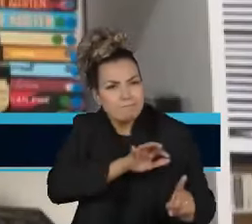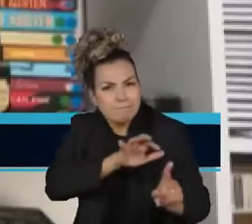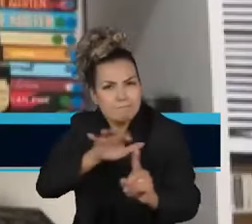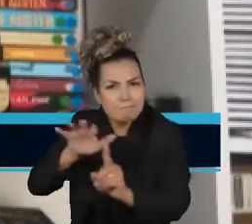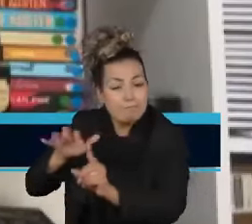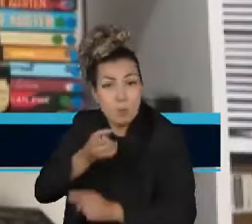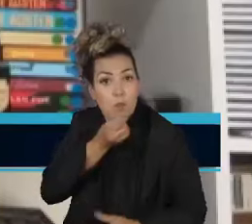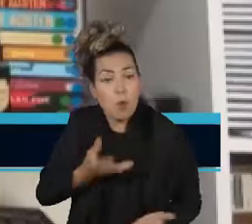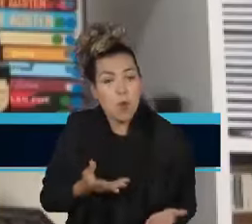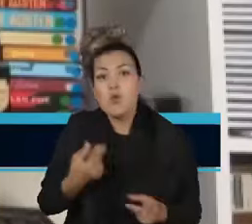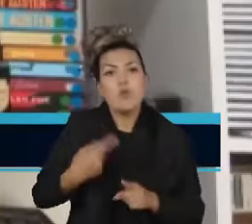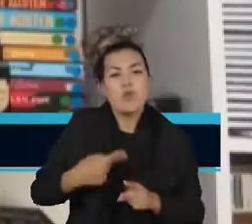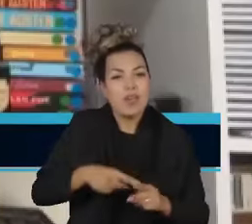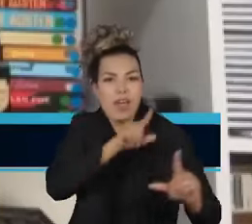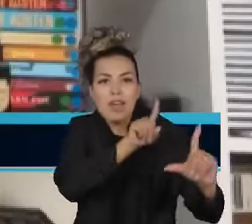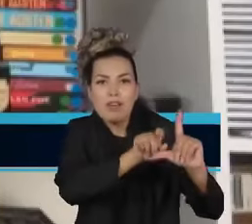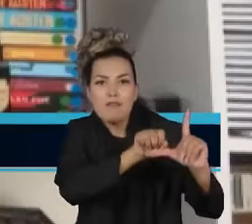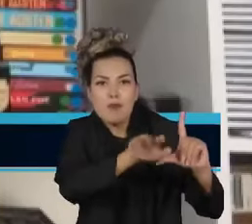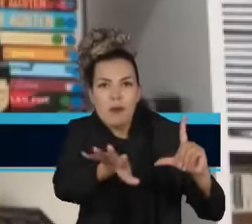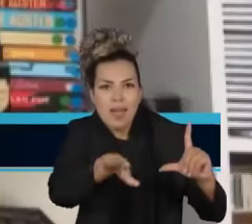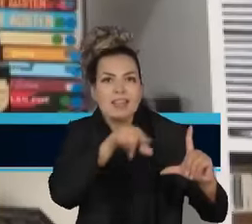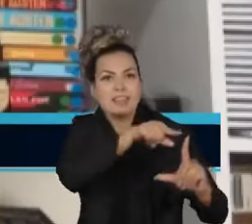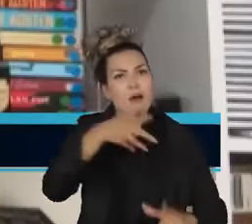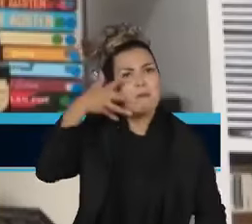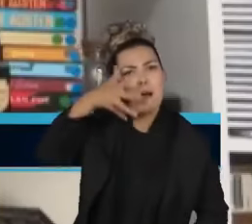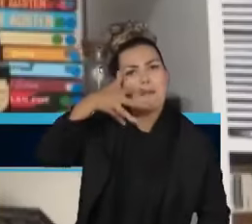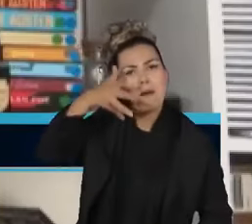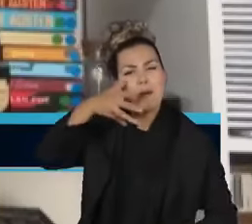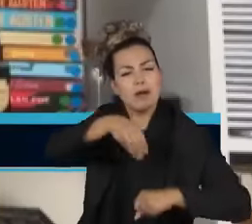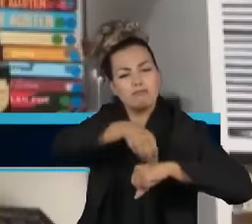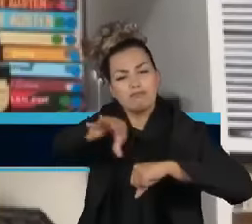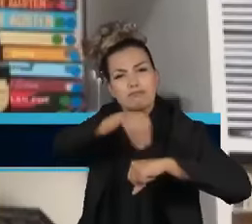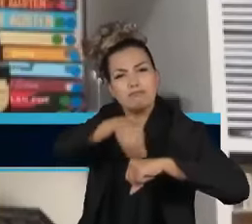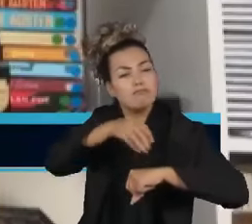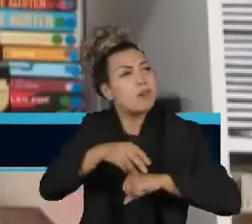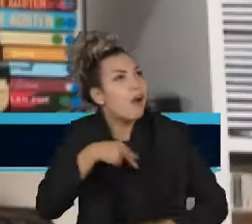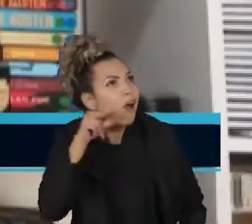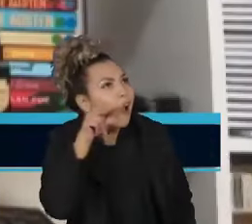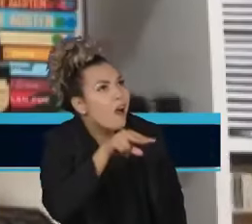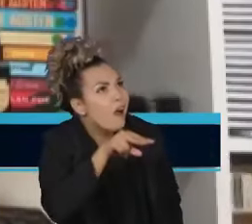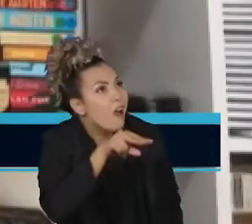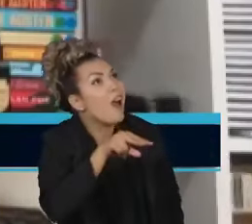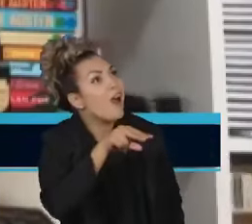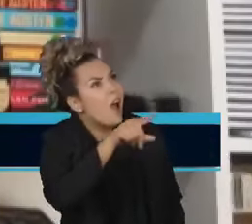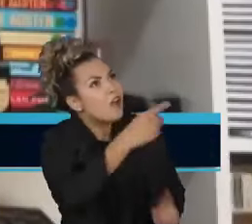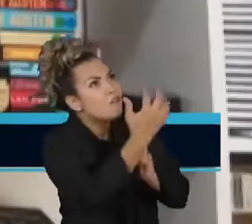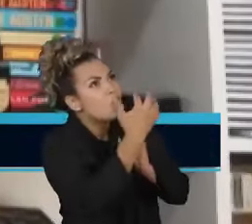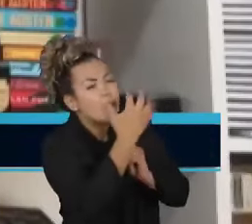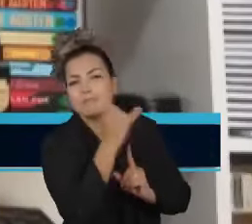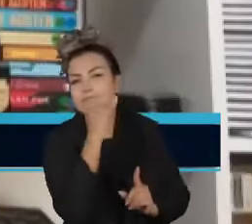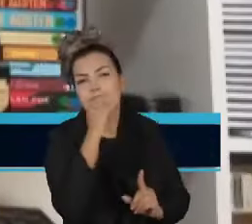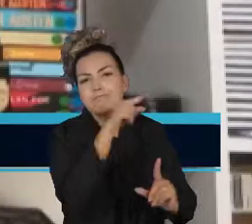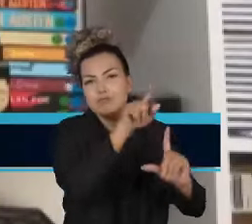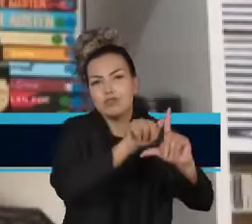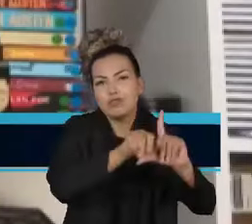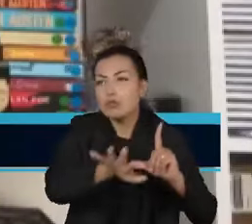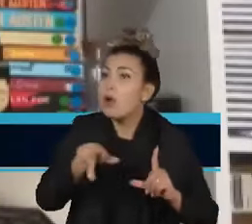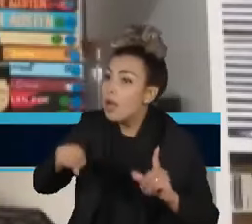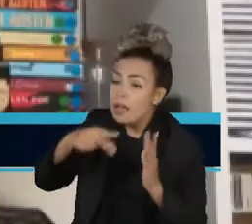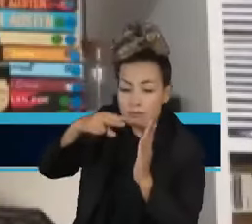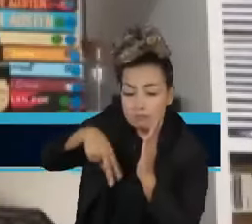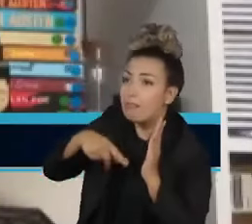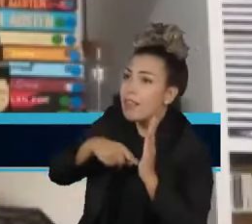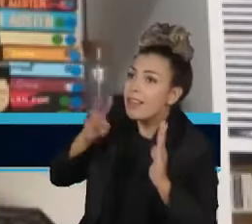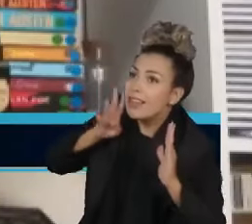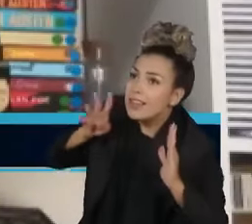ela vai seguir um influenciador que tem gostos parecidos com o dela. E quando esse influenciador fala, poxa, esse livro aqui é legal, esse livro é divertido, esse livro é